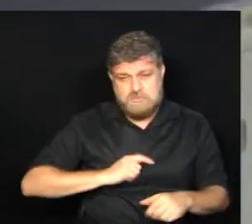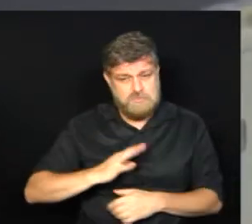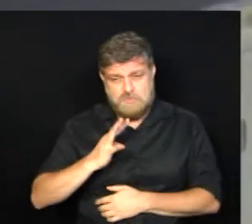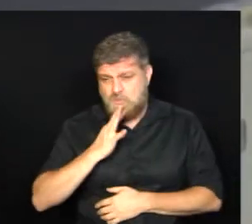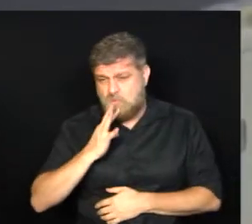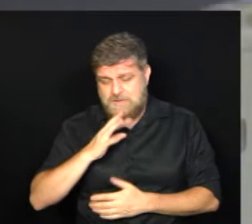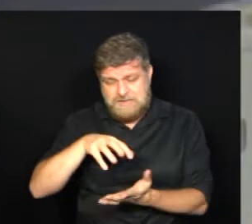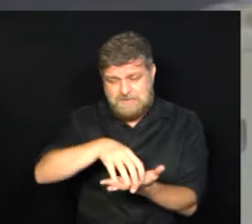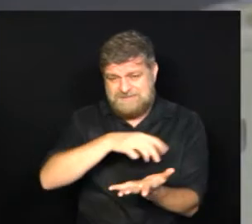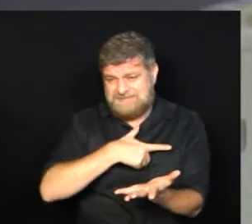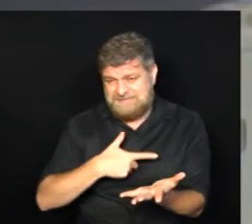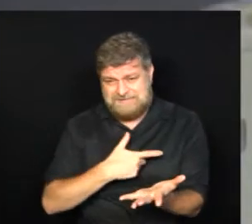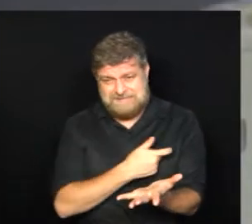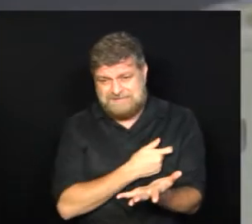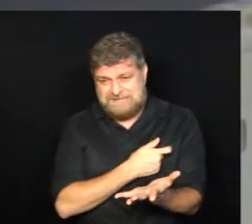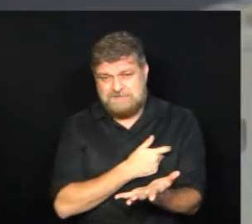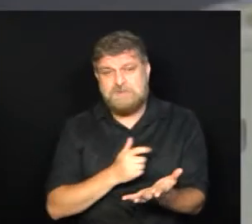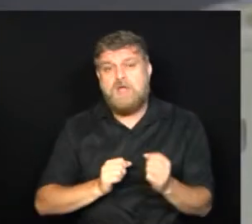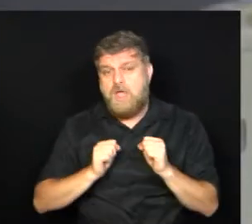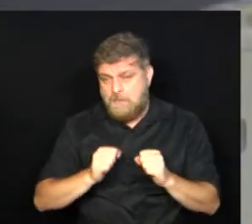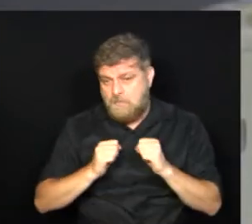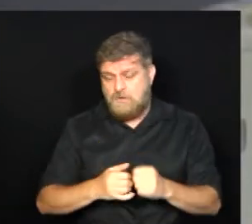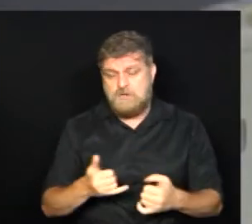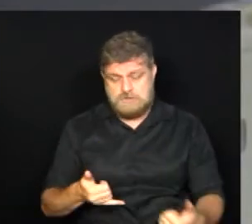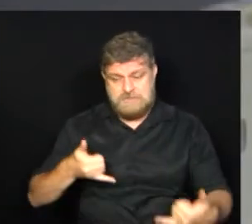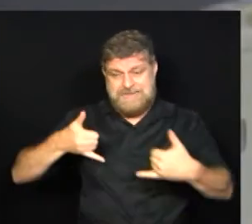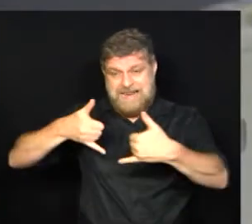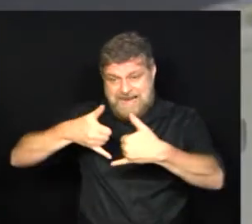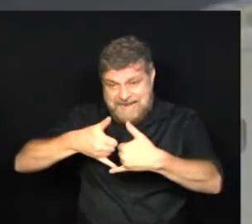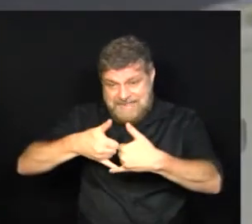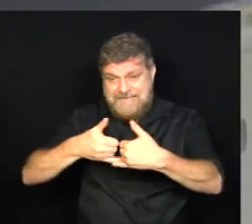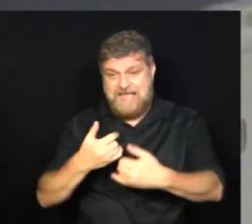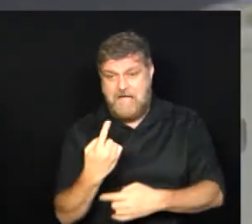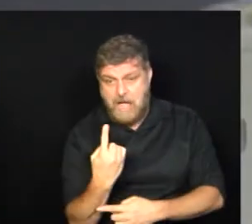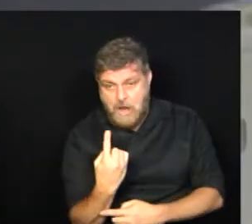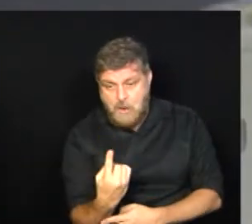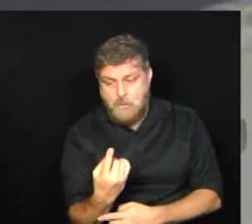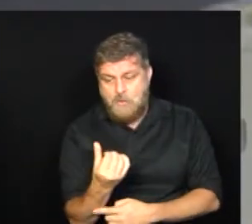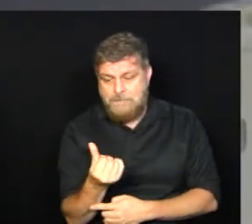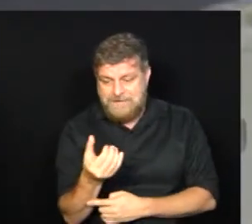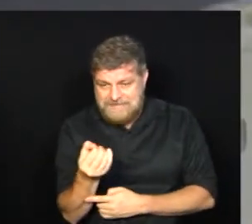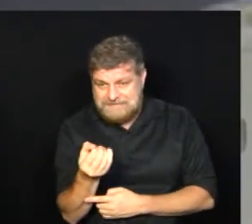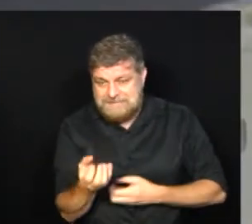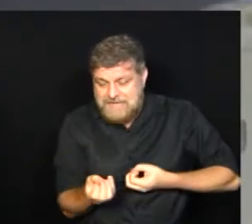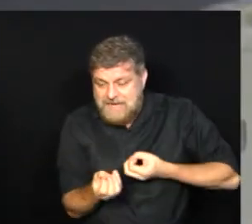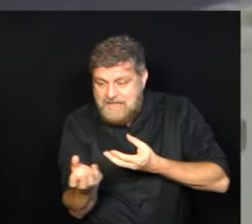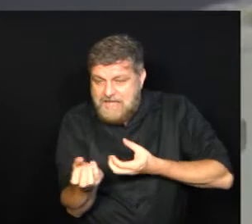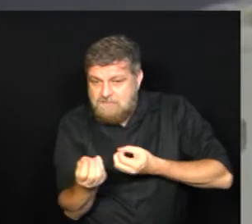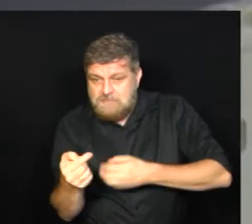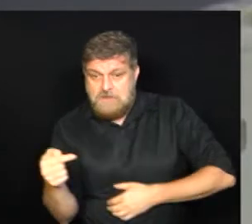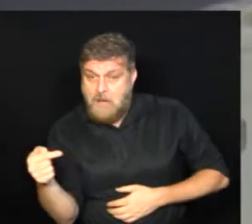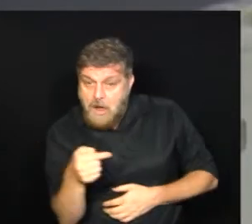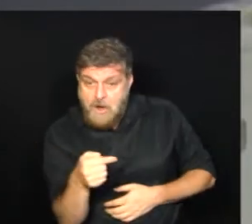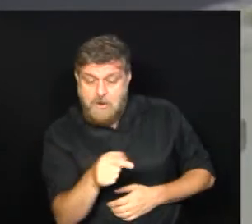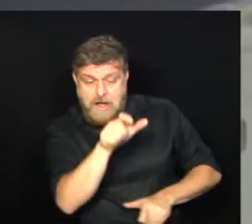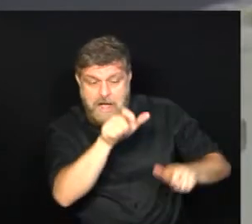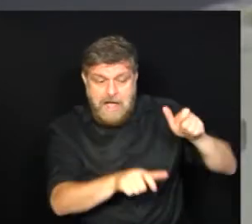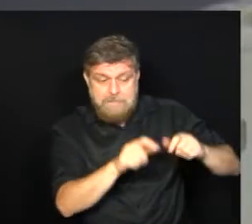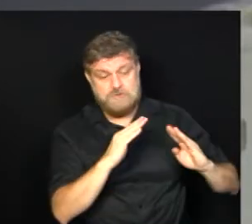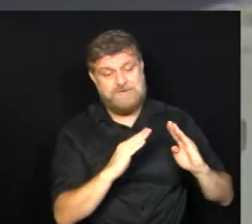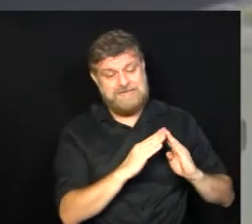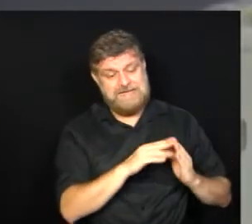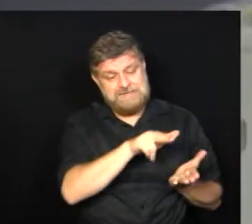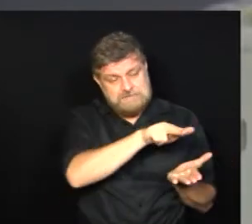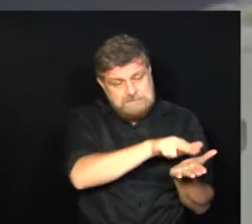de saúde, fique à vontade para ligar no 160 ou passar essa situação, que as nossas equipes irão